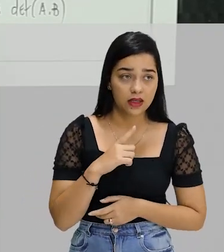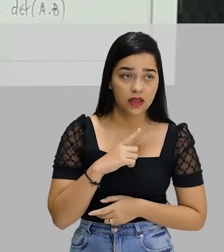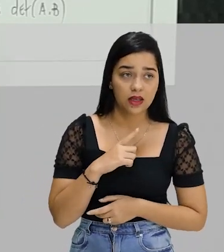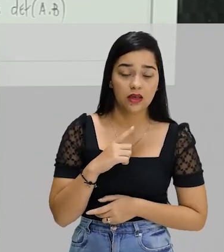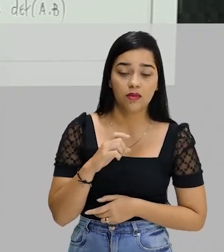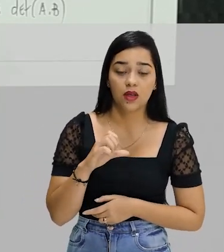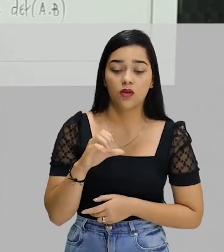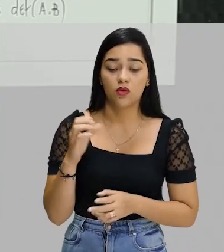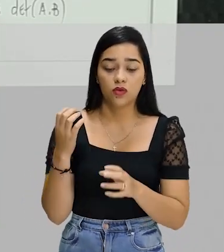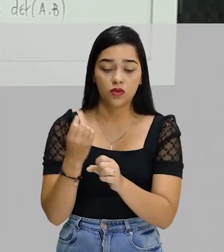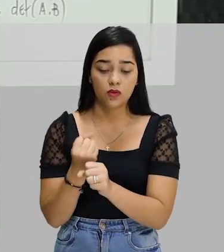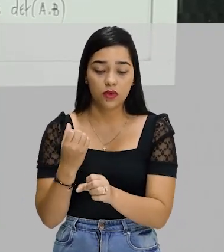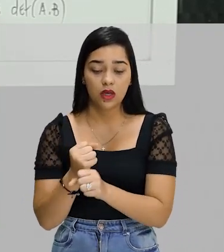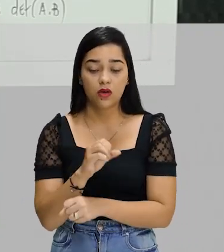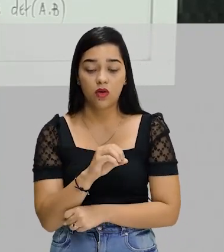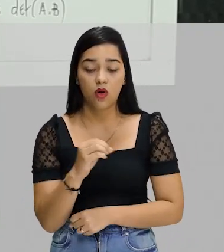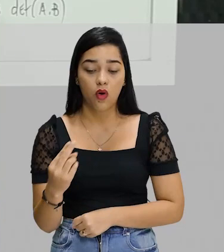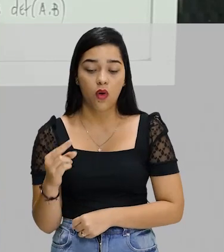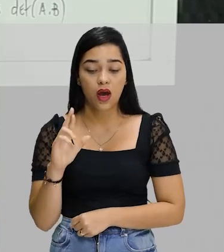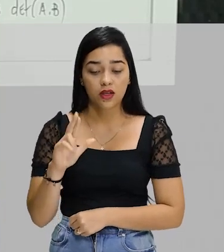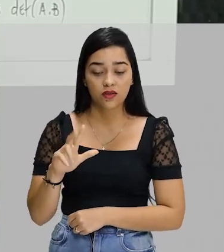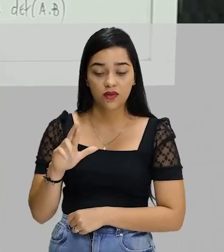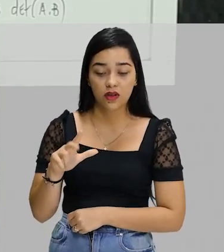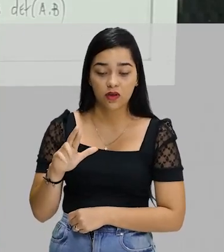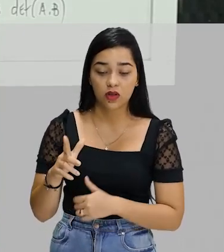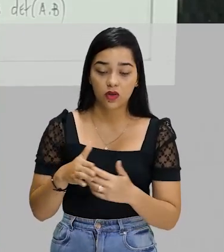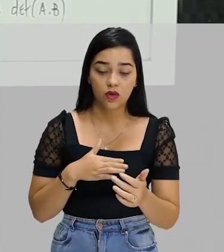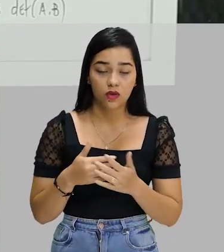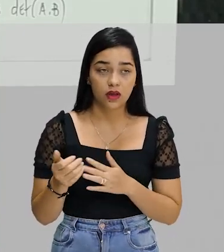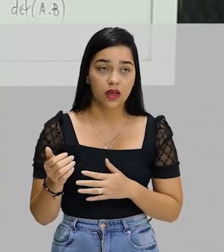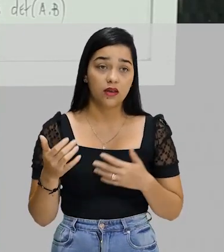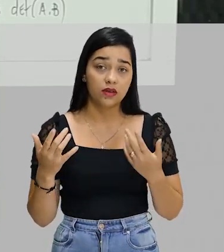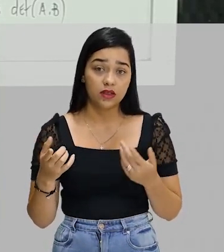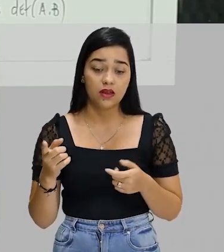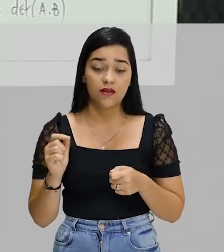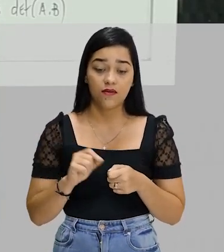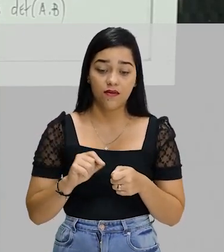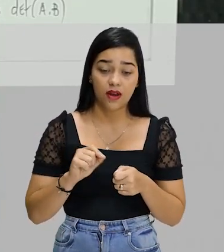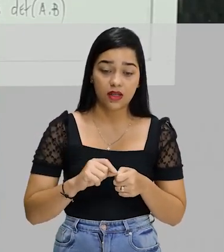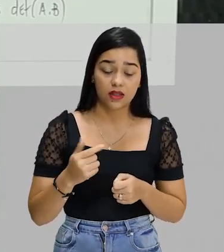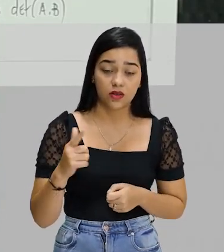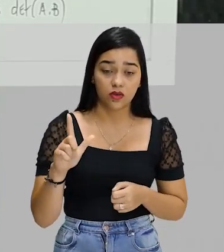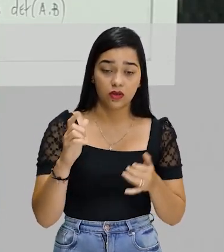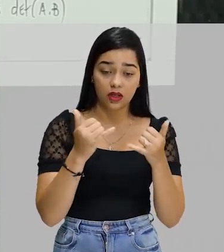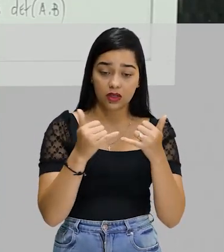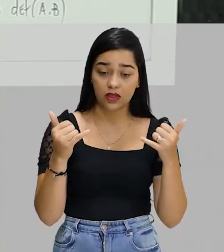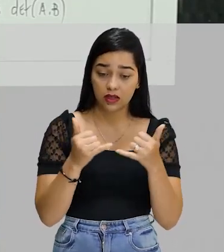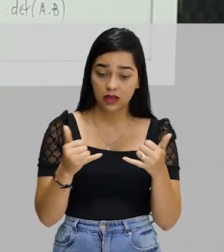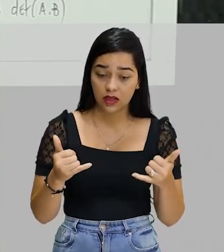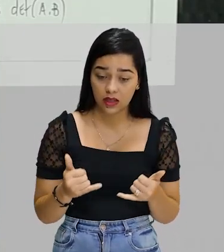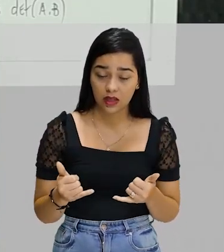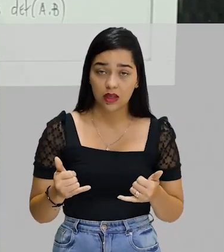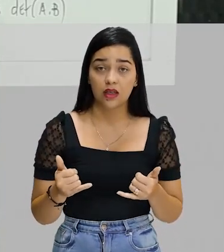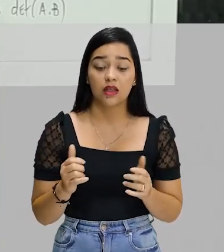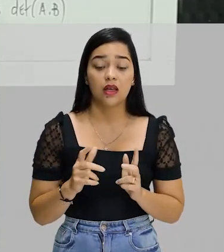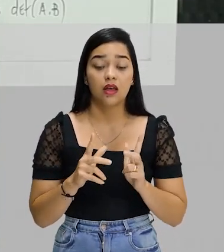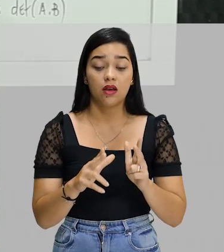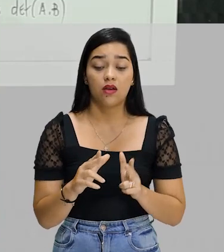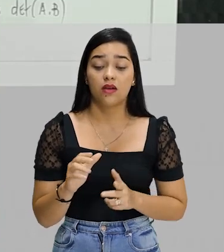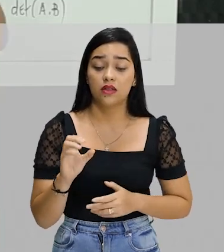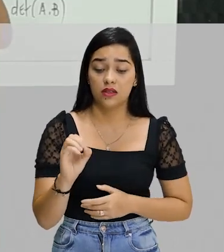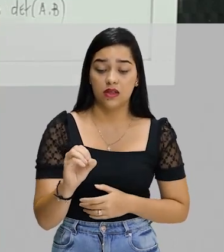pelo somatório, ou pela diferença, ou por qualquer operação que você faça com as outras linhas, então o determinante é